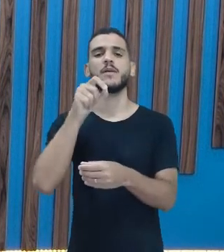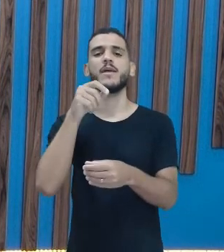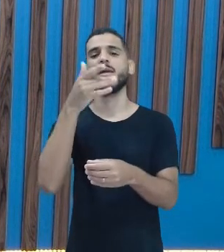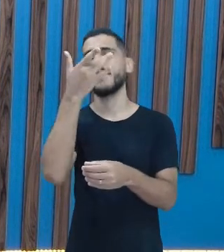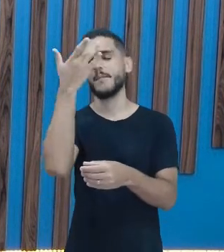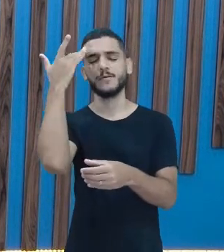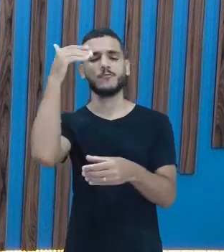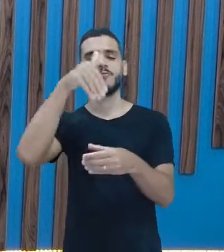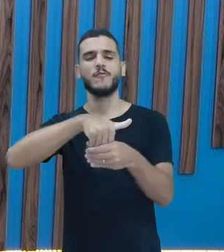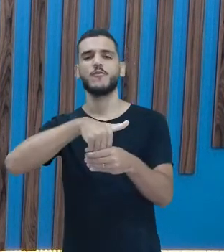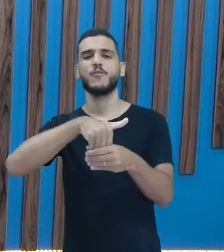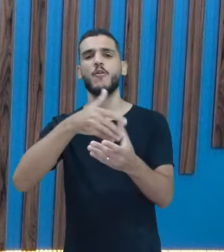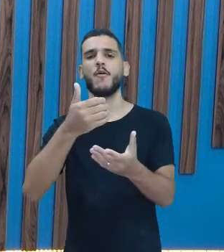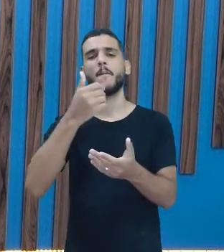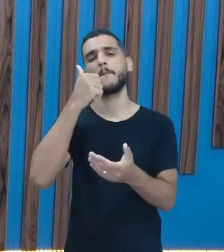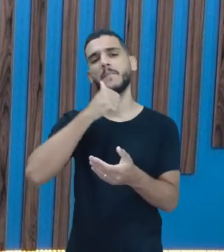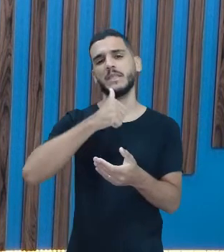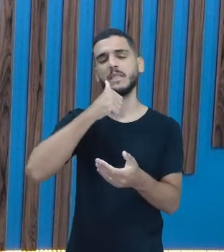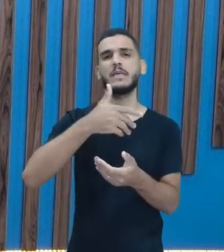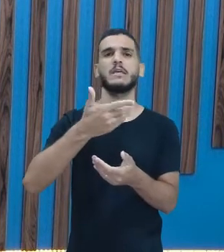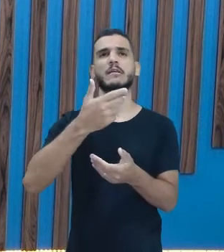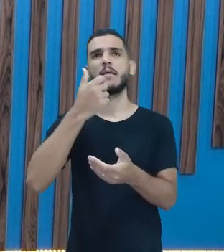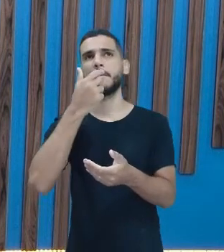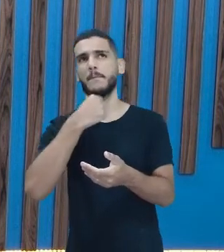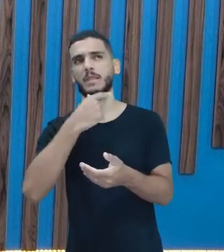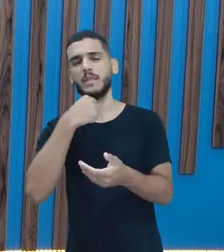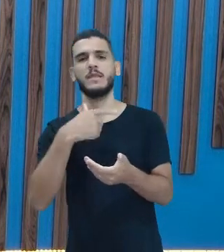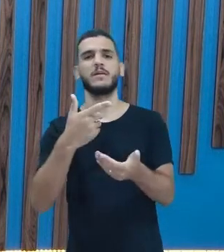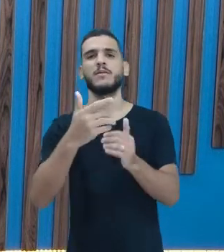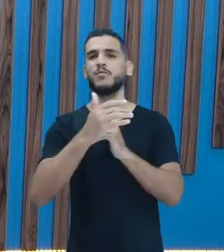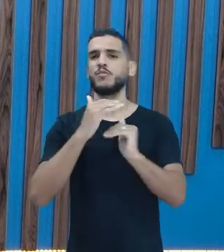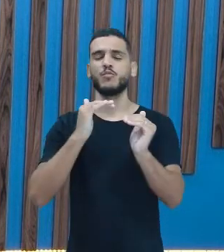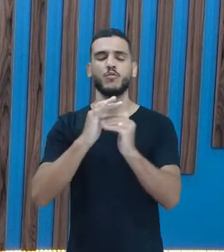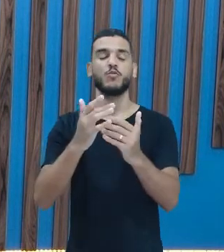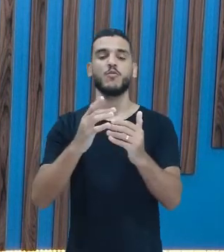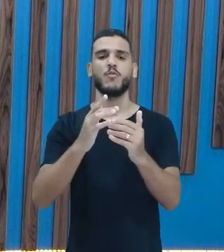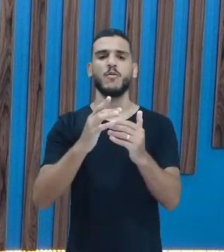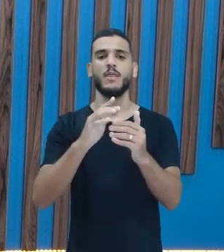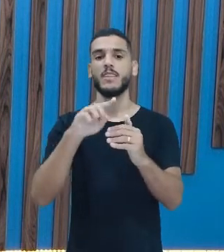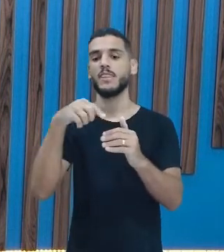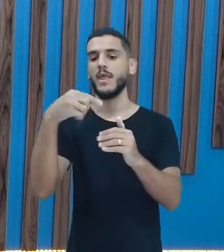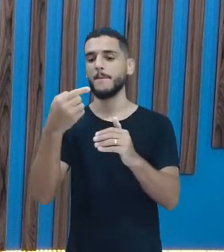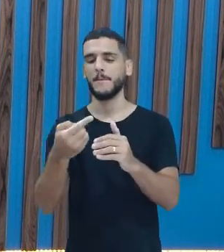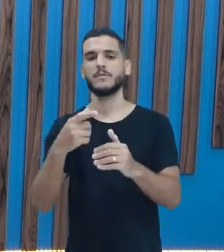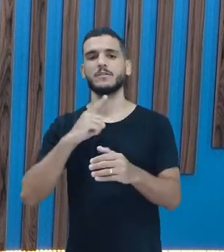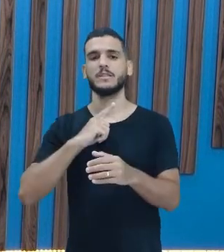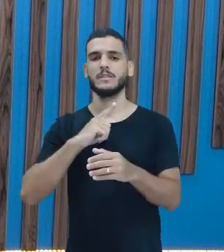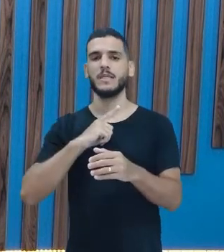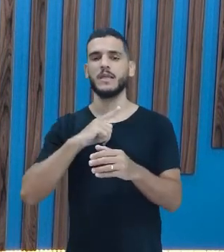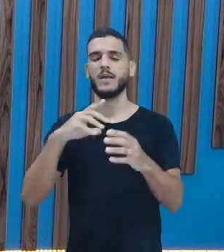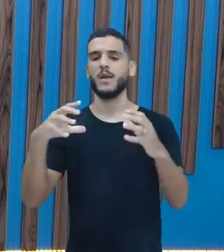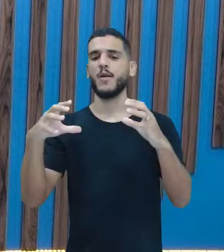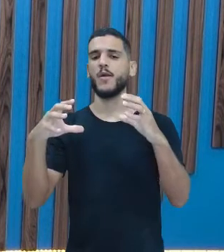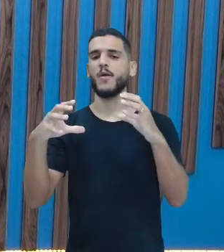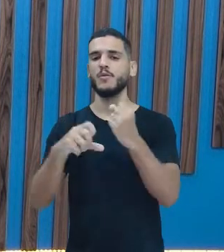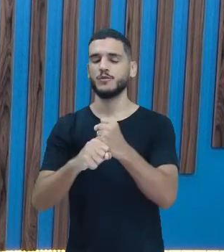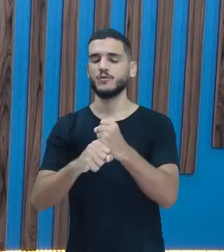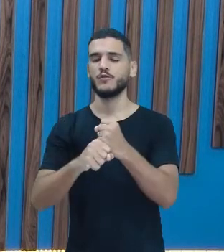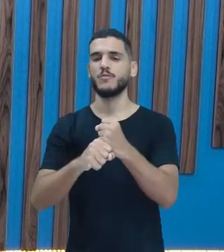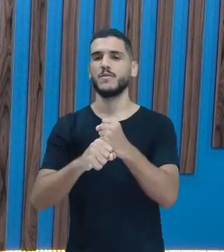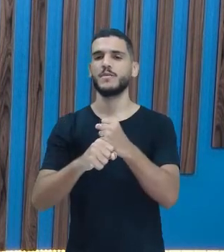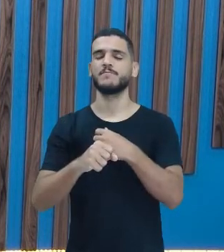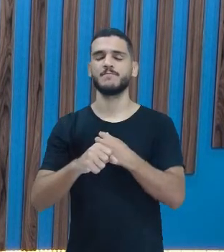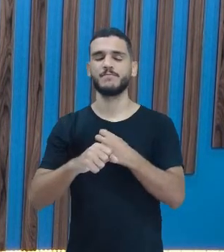as pessoas que responderam a pesquisa para mim. E por último, o total de votos que